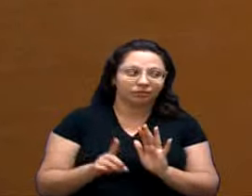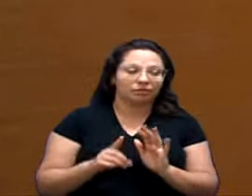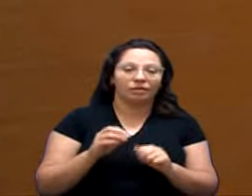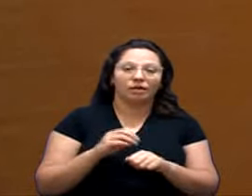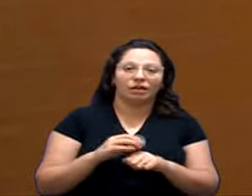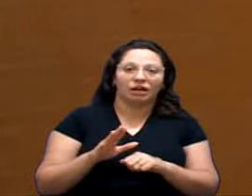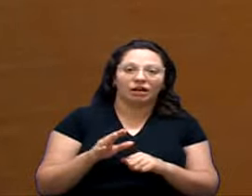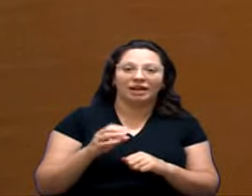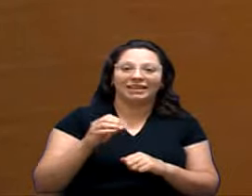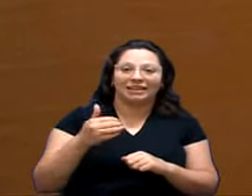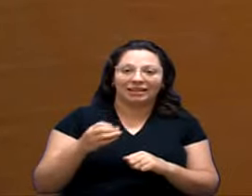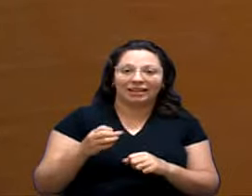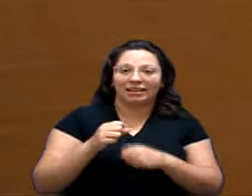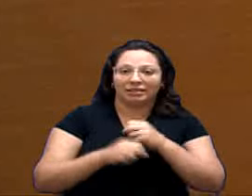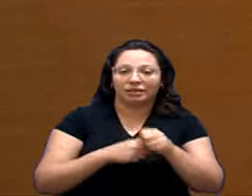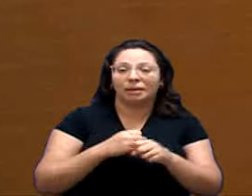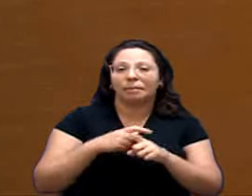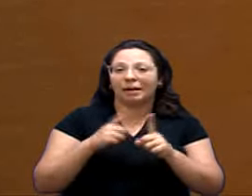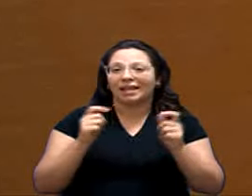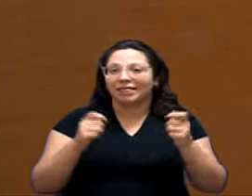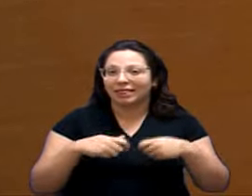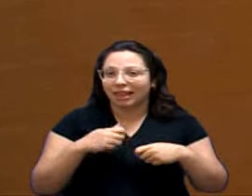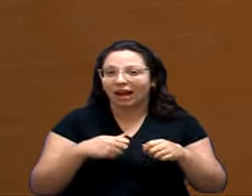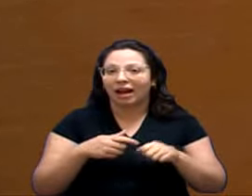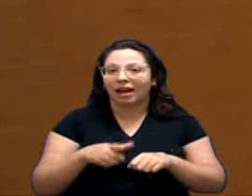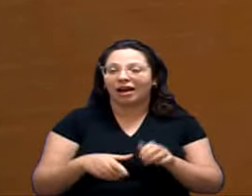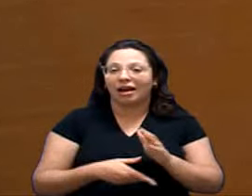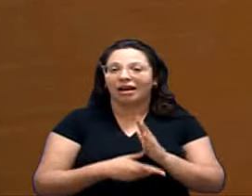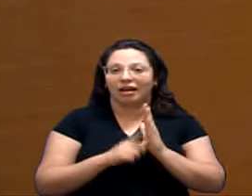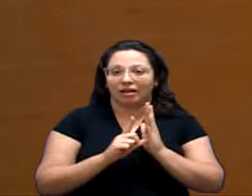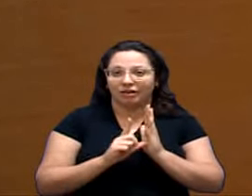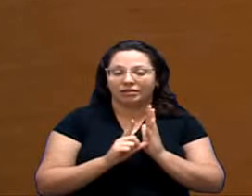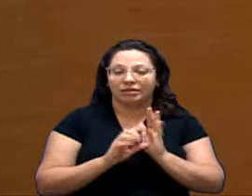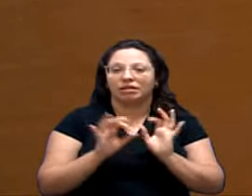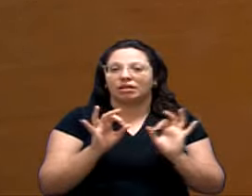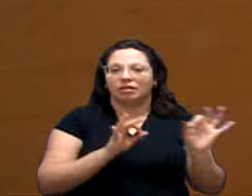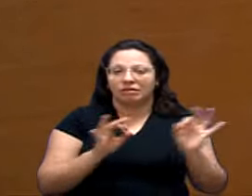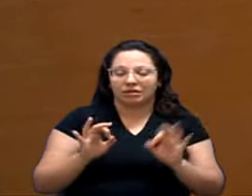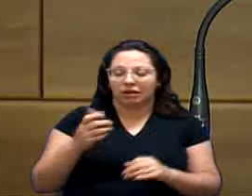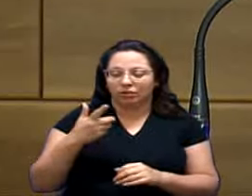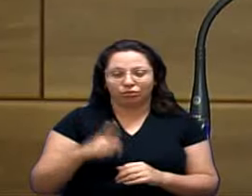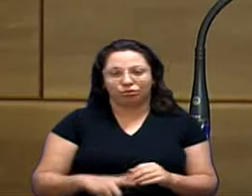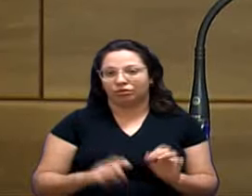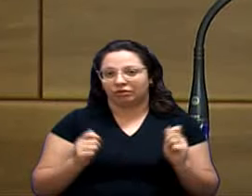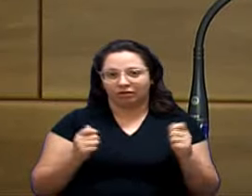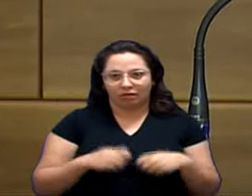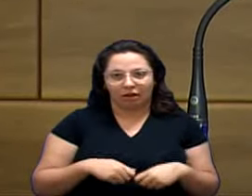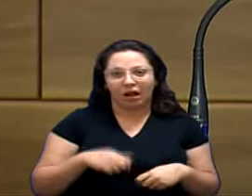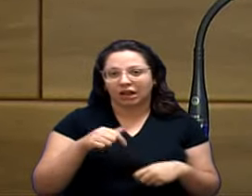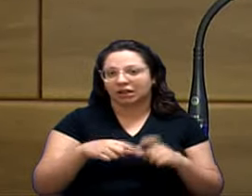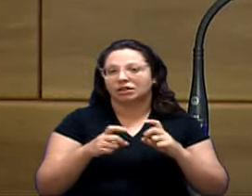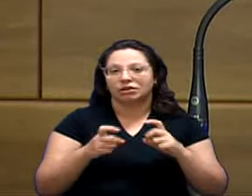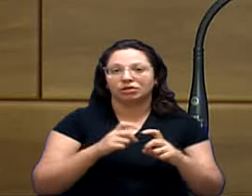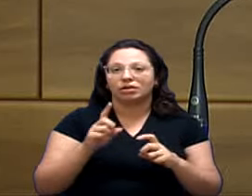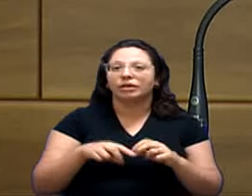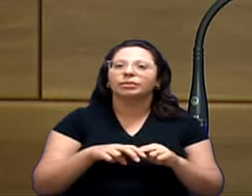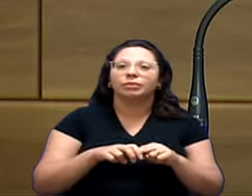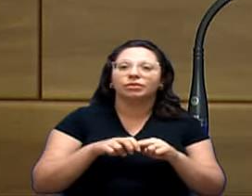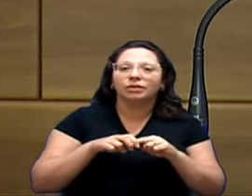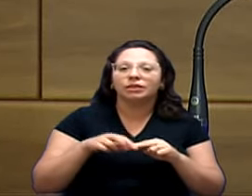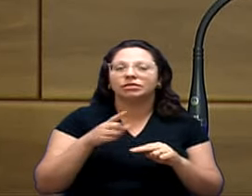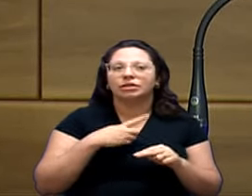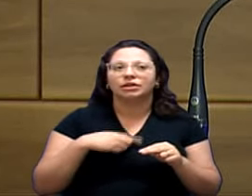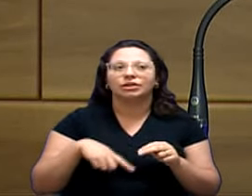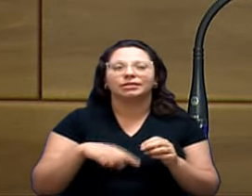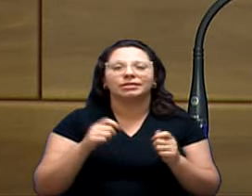cidade paraos próximos 10 mas ele pode ser revisado antes né Ele é o norte né E essa discussão justamente para isso né para ver o que a gente consegue